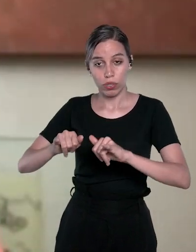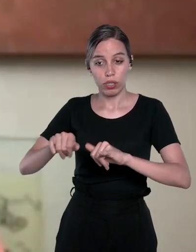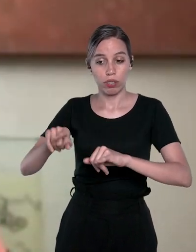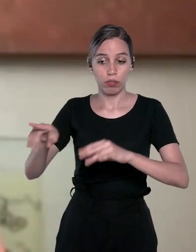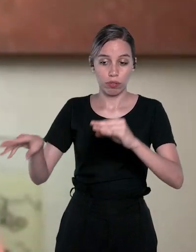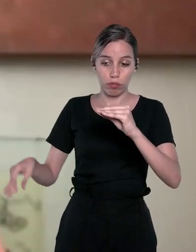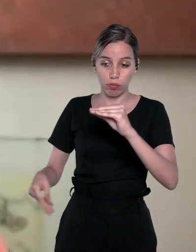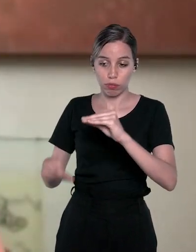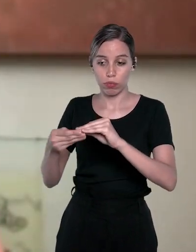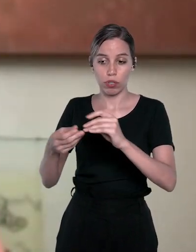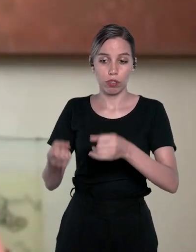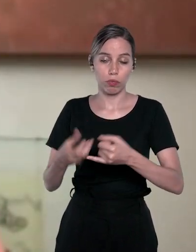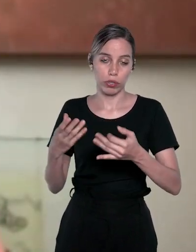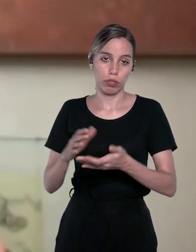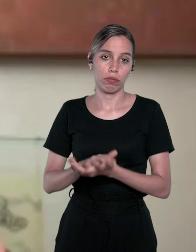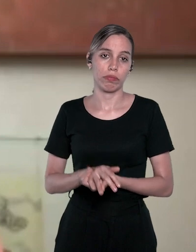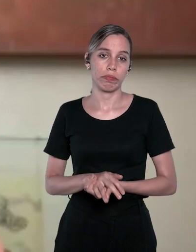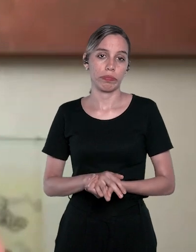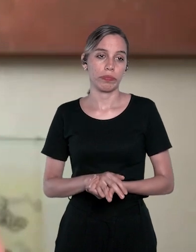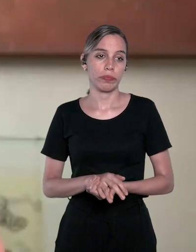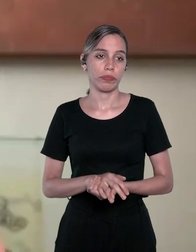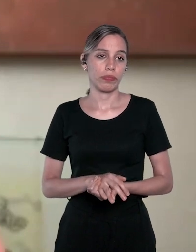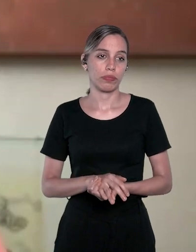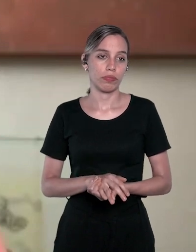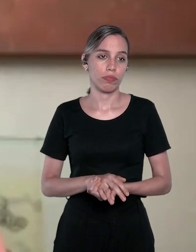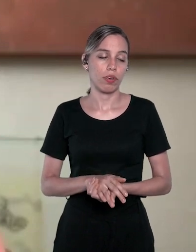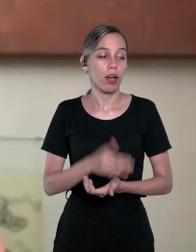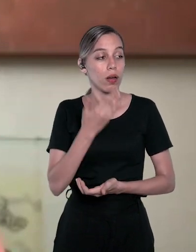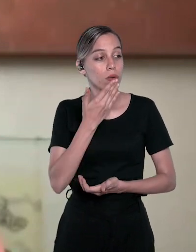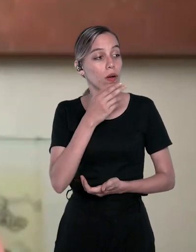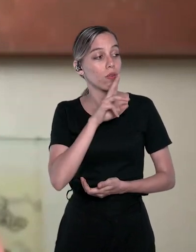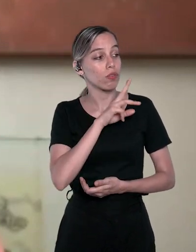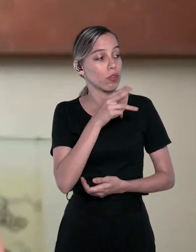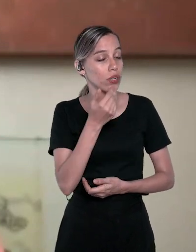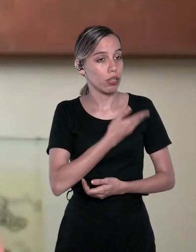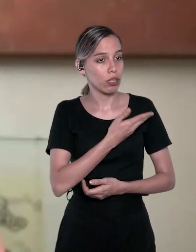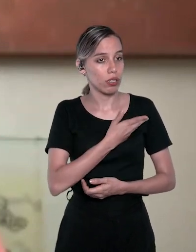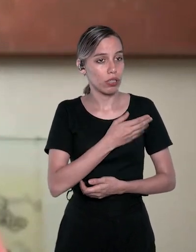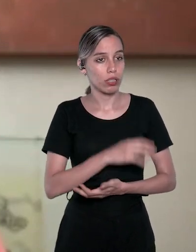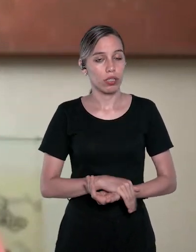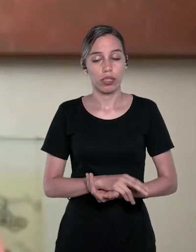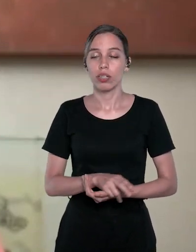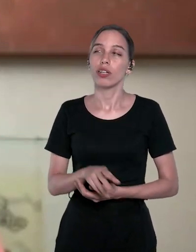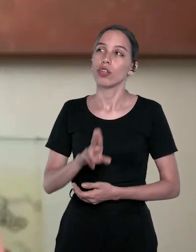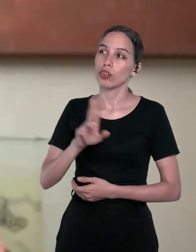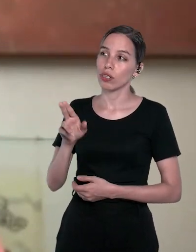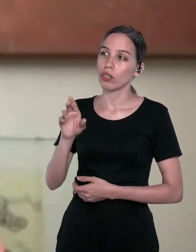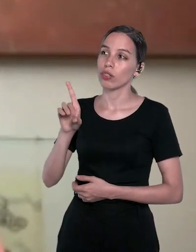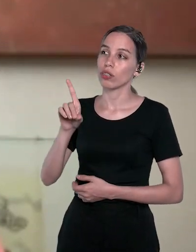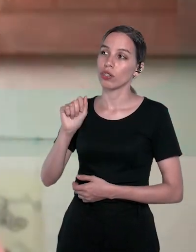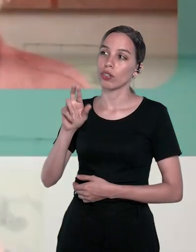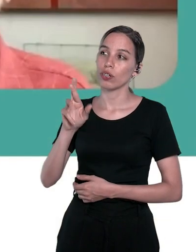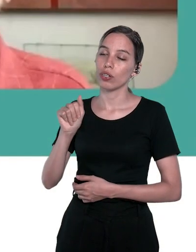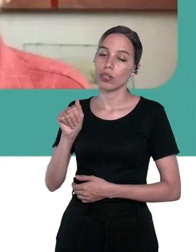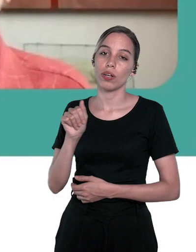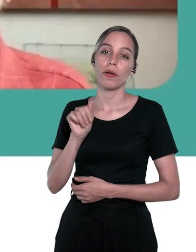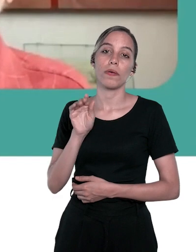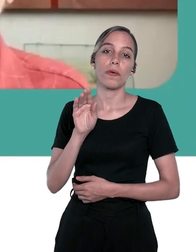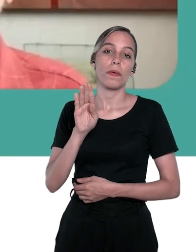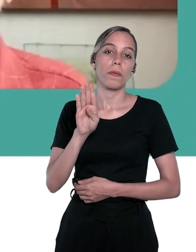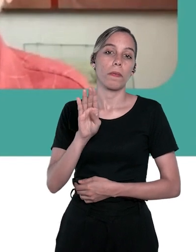em livro, ela incluiu o poema. Qual que é o nome dela, da sua amiga?